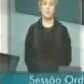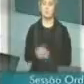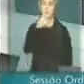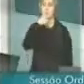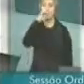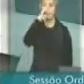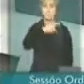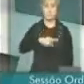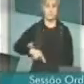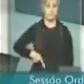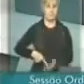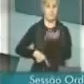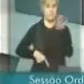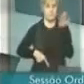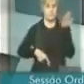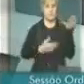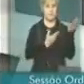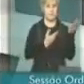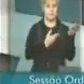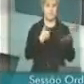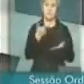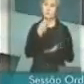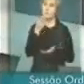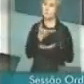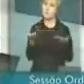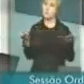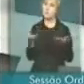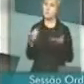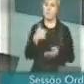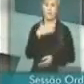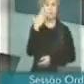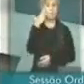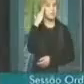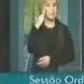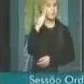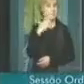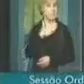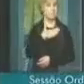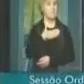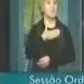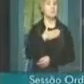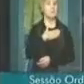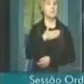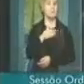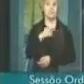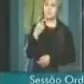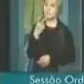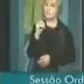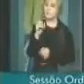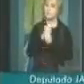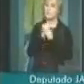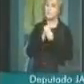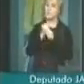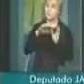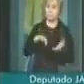Sr. Presidente, meus companheiros, eu quero tratar de um assunto aqui que, no meu entender, pra mim, em 20 anos de congresso,